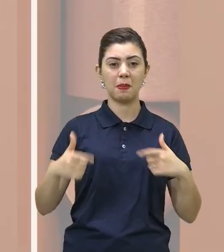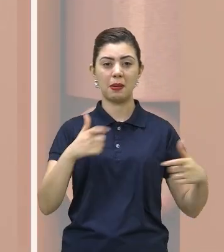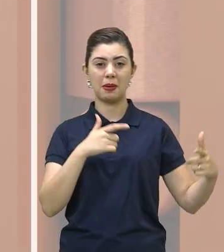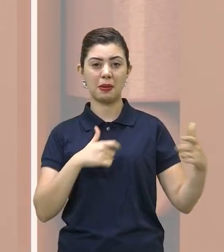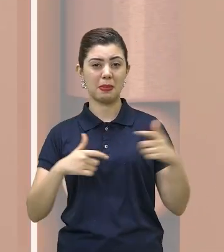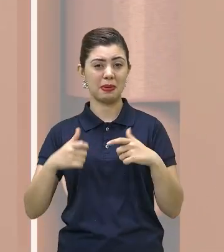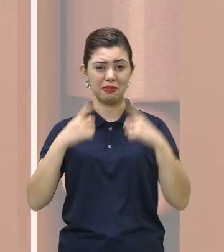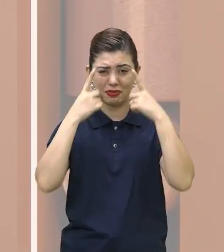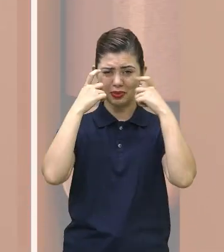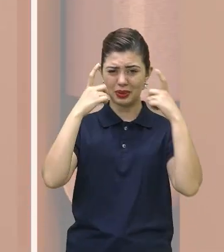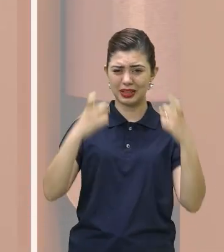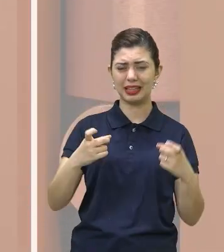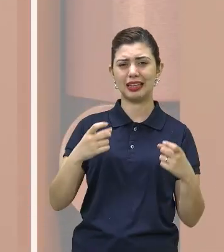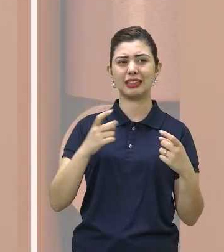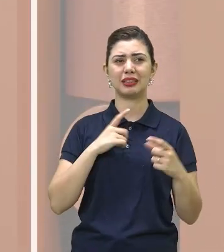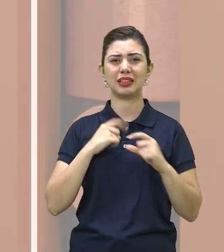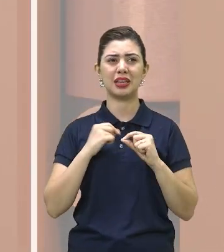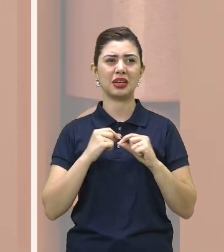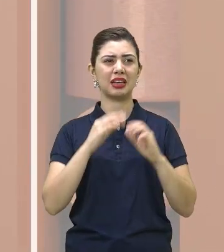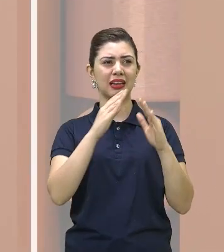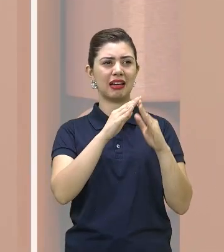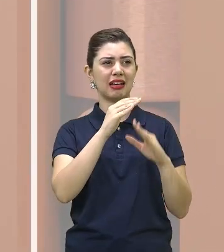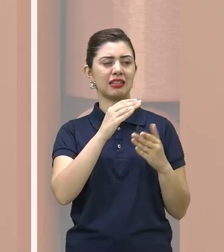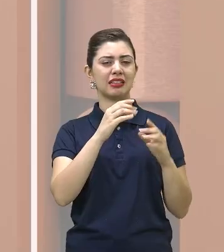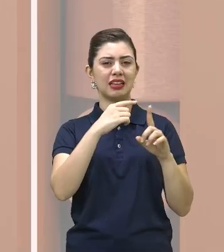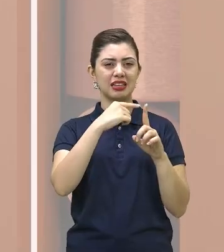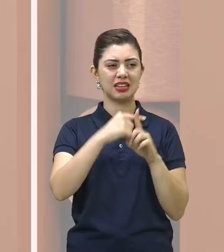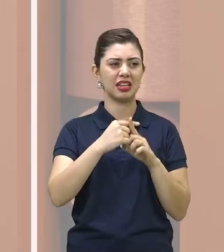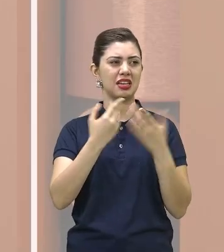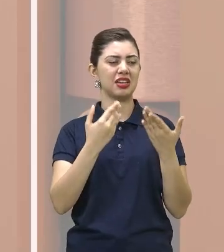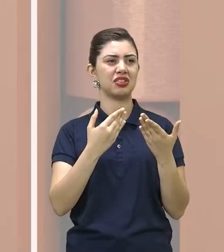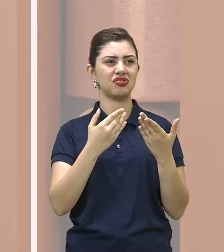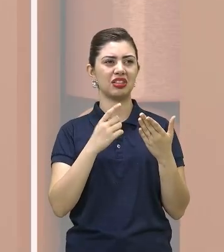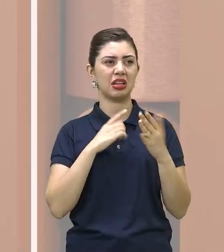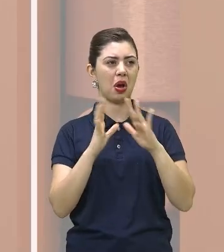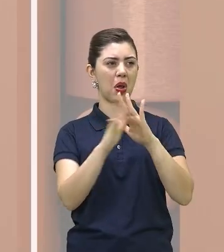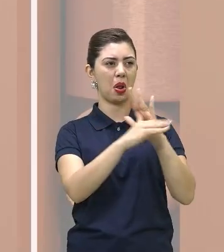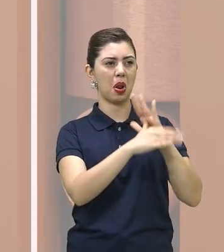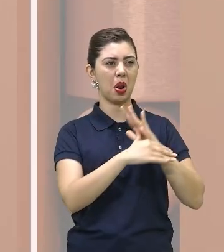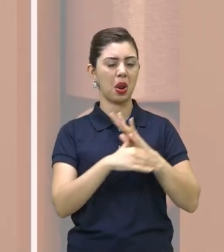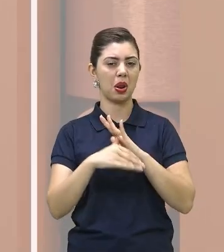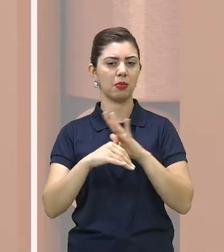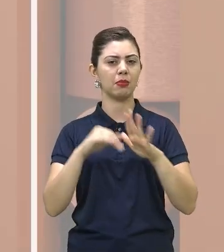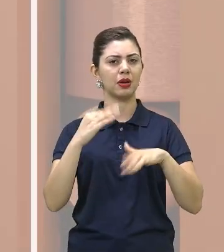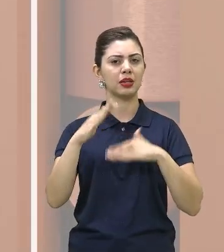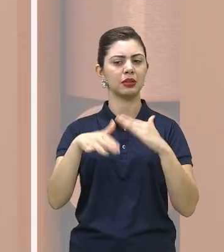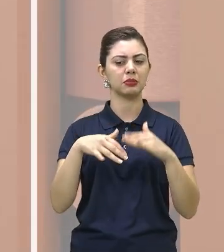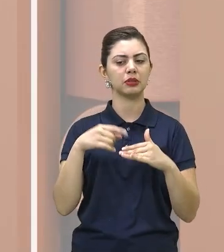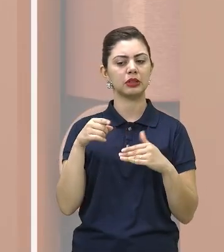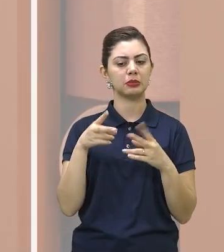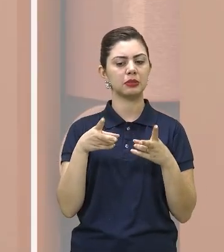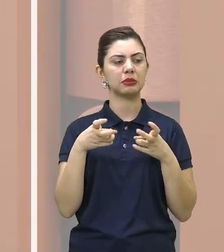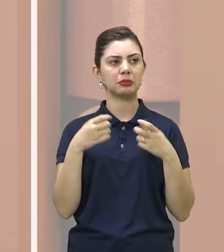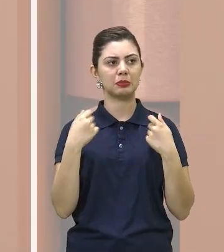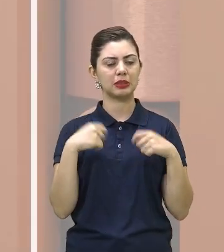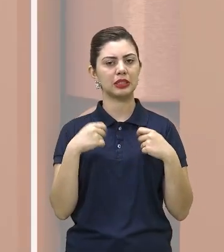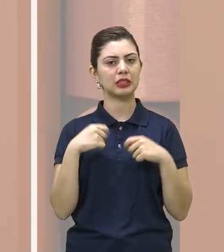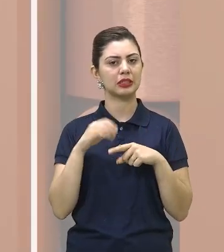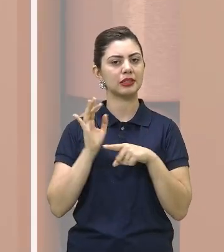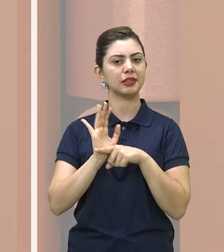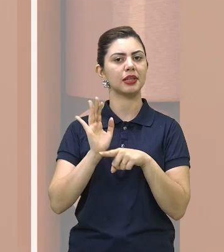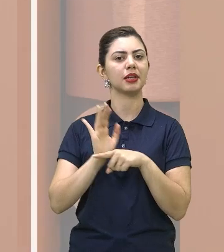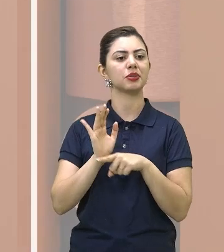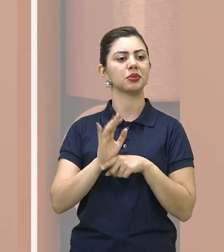a igrejas e destruição de imagens dos santos. Porém, logo perceberam que precisavam de ajuda e apoio